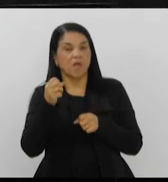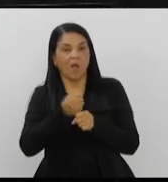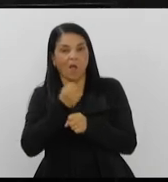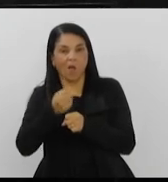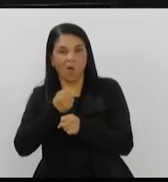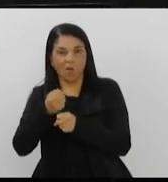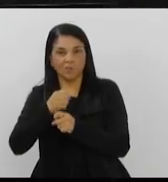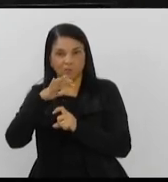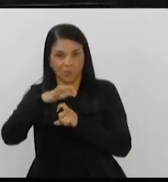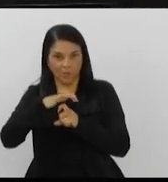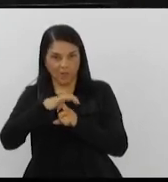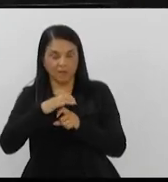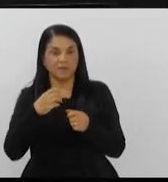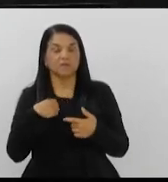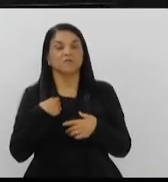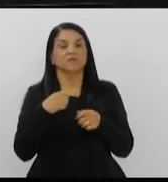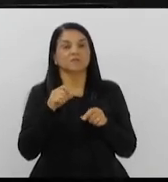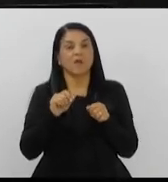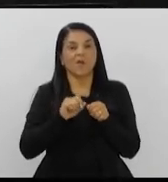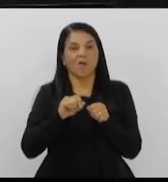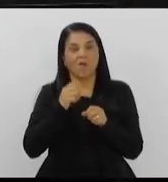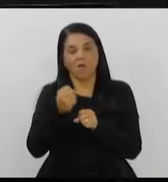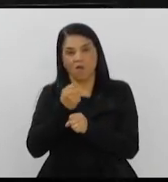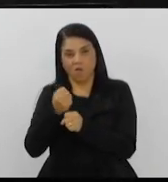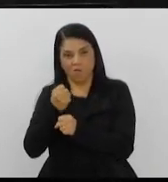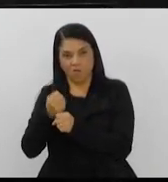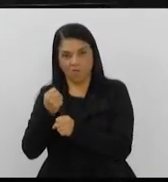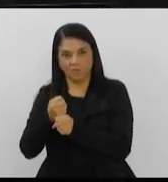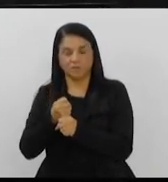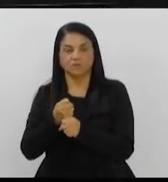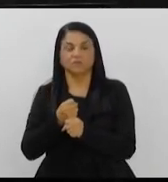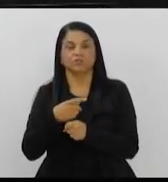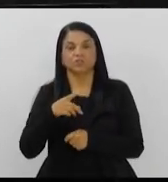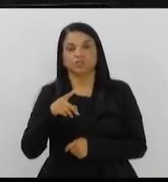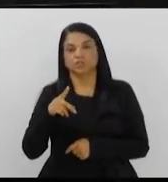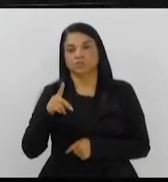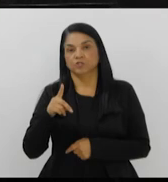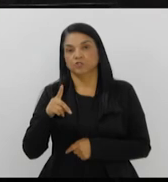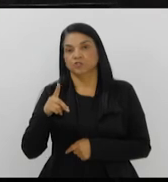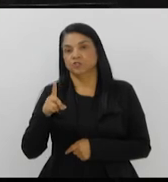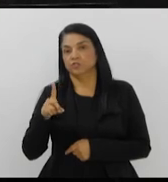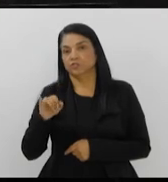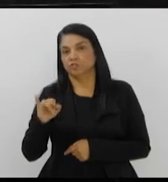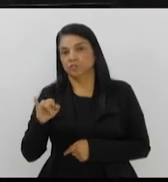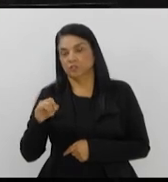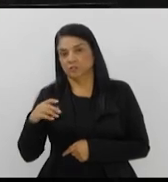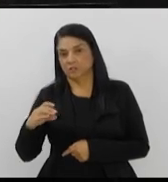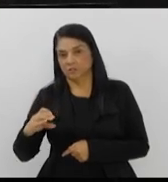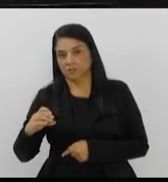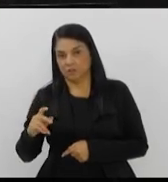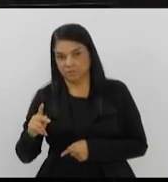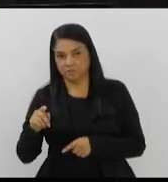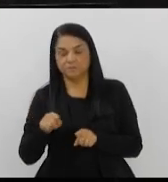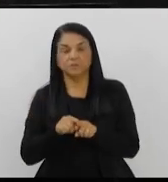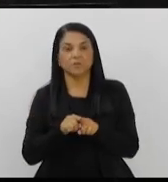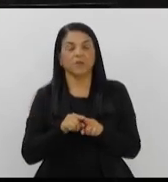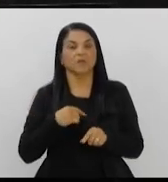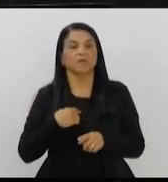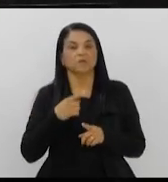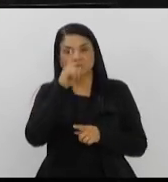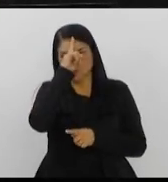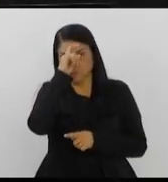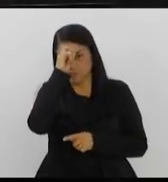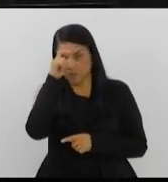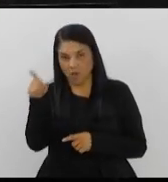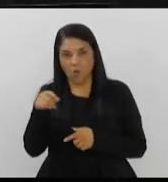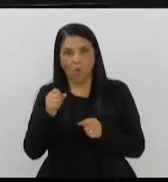O governador Cláudio Castro disponibilizou recurso para fazer a obra do Hospital HGG de Guarulhos,